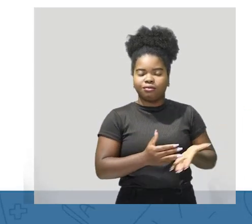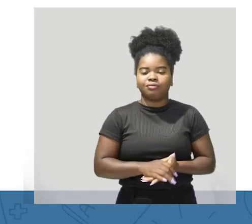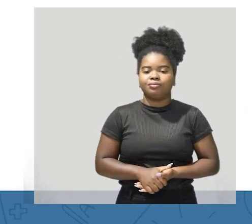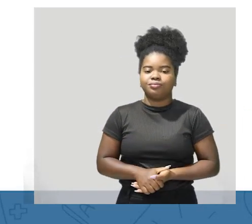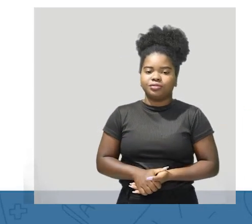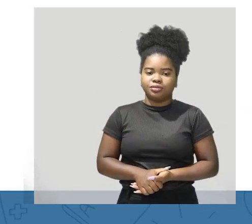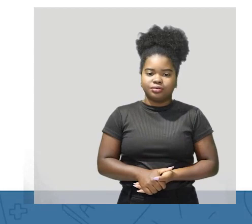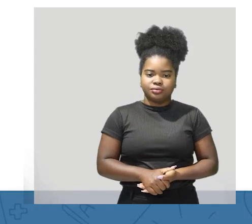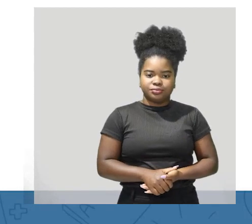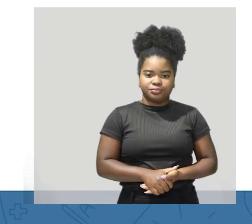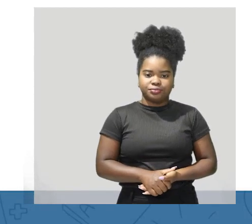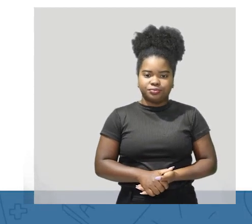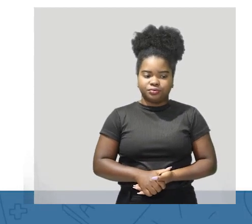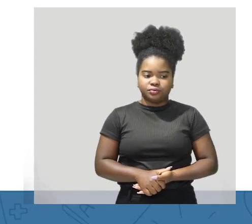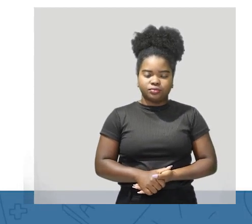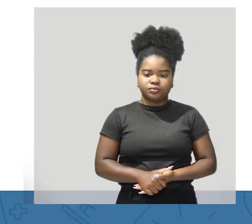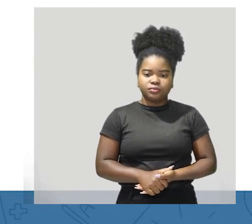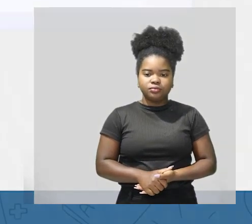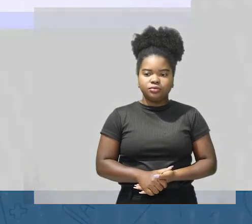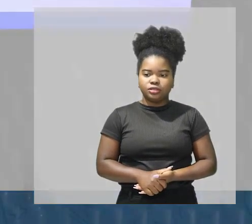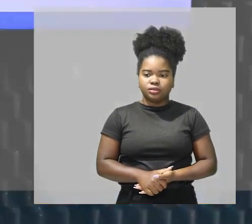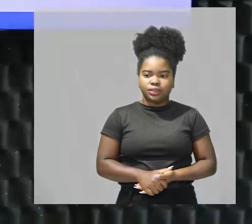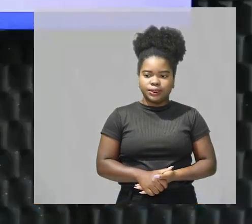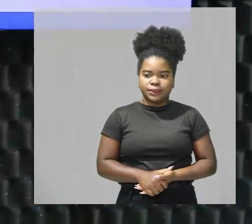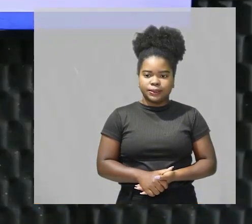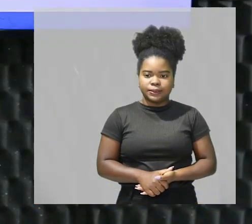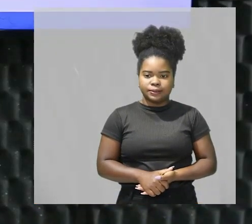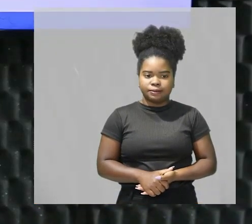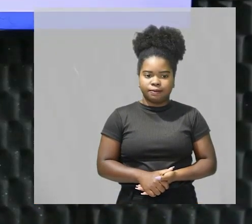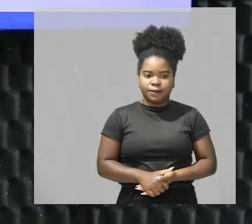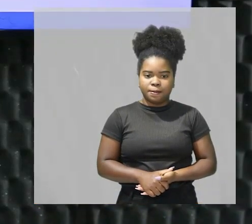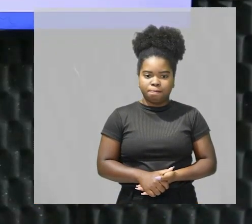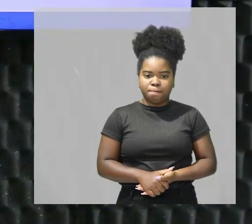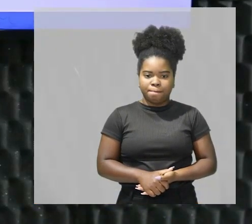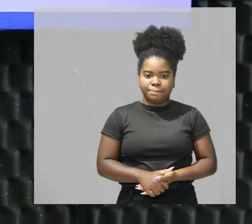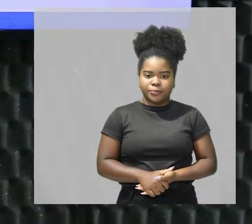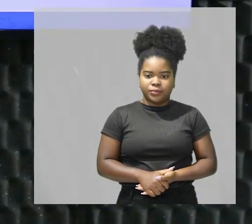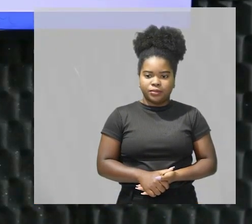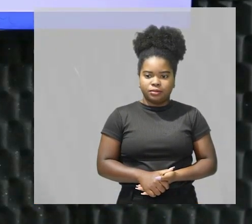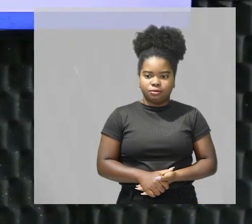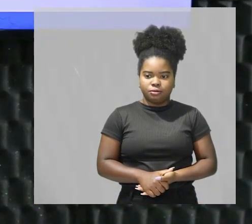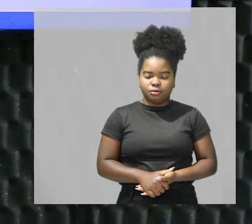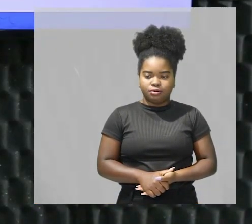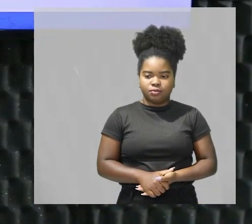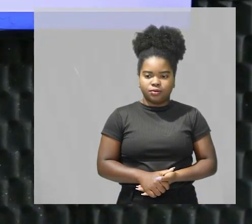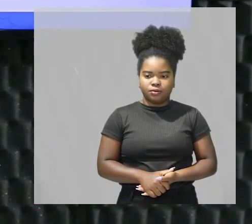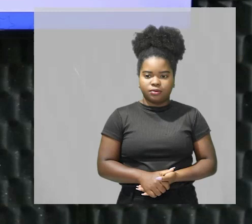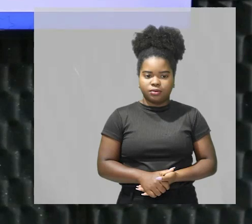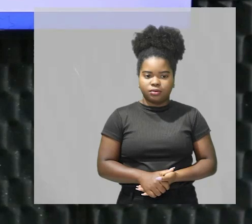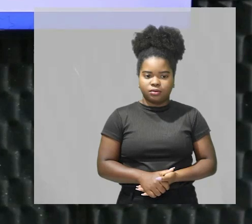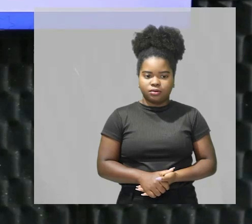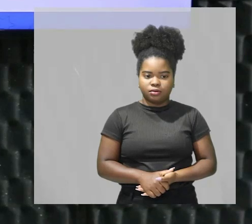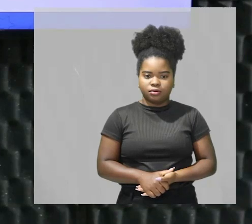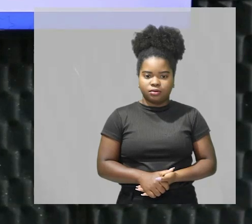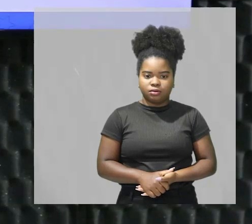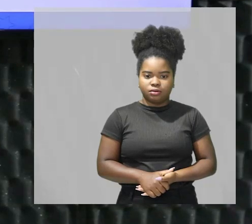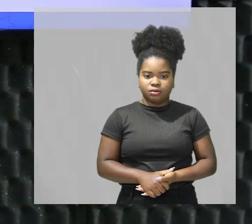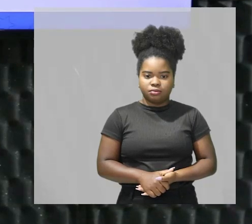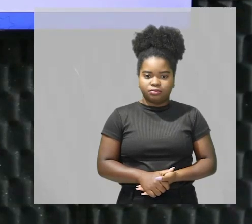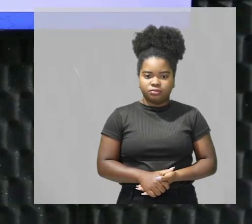pelas células do intestino humano, os lipídios ingeridos precisam ser primeiramente